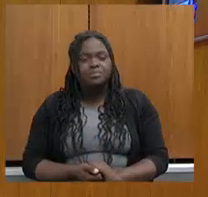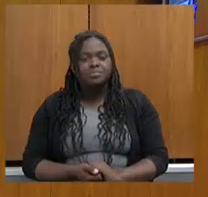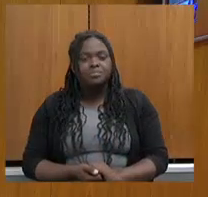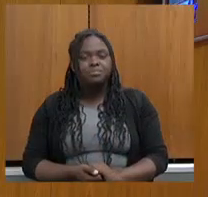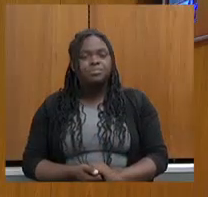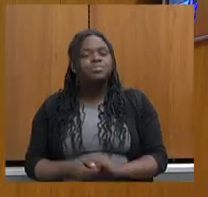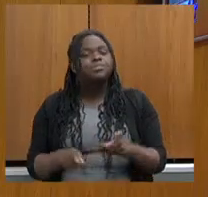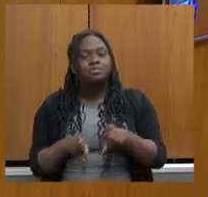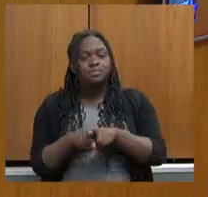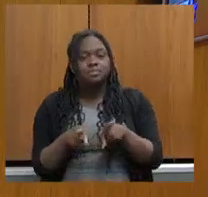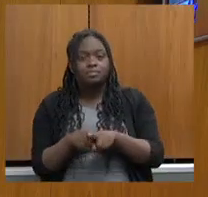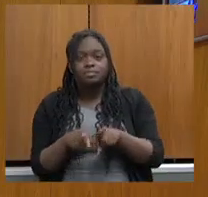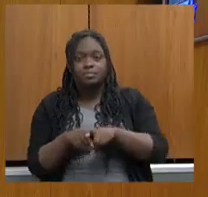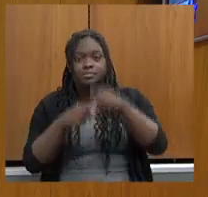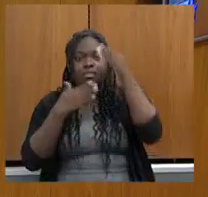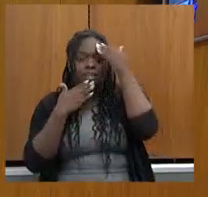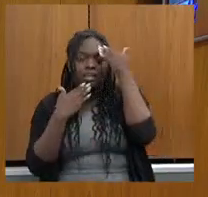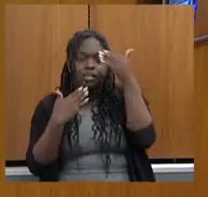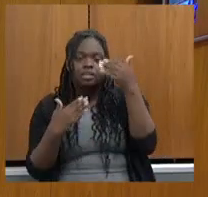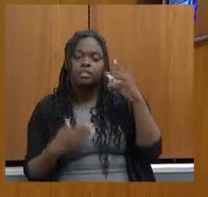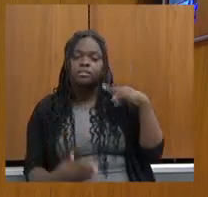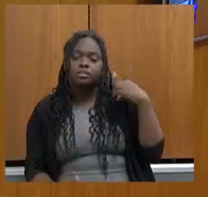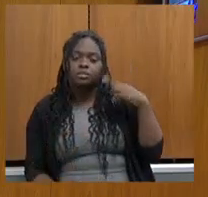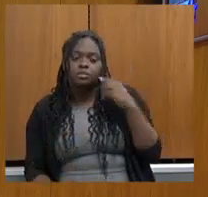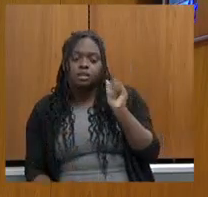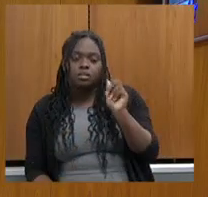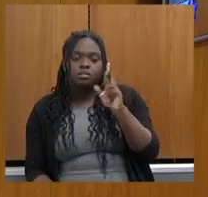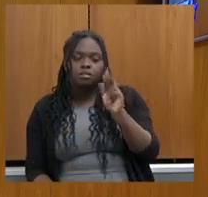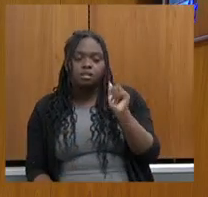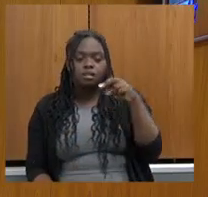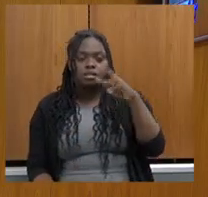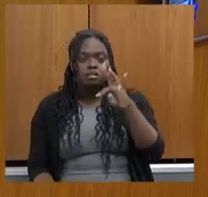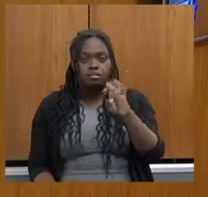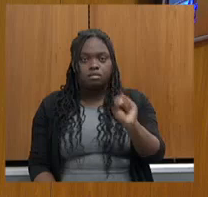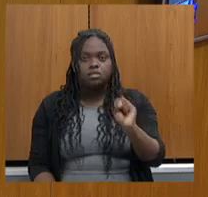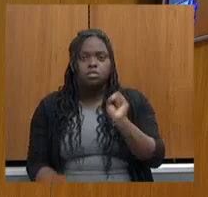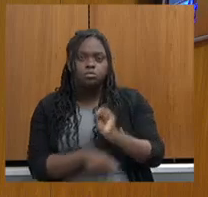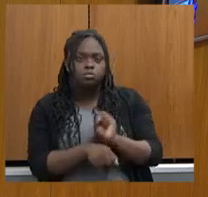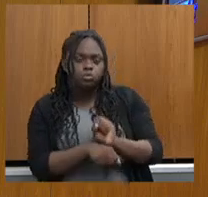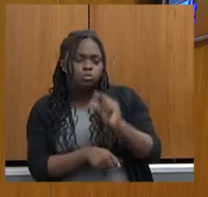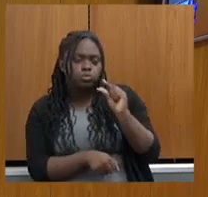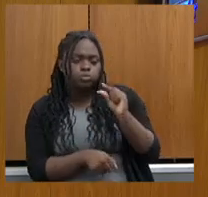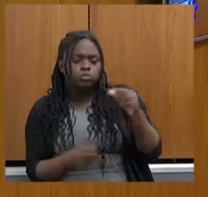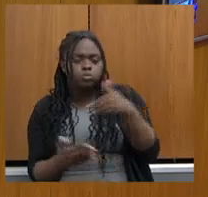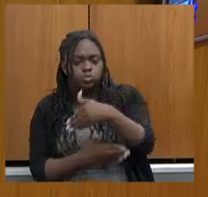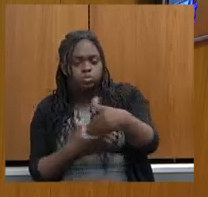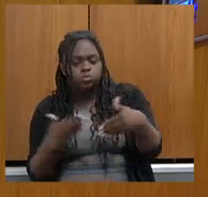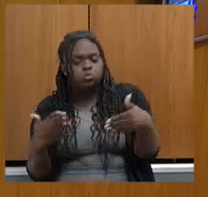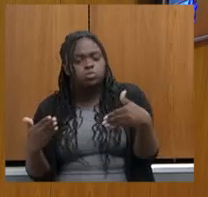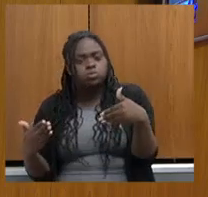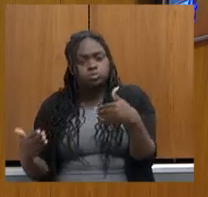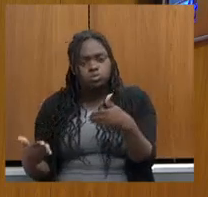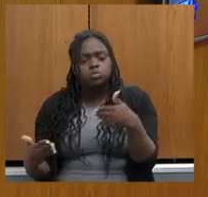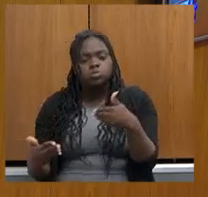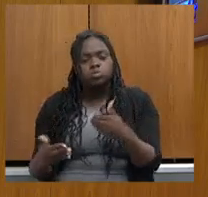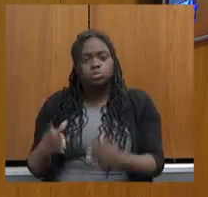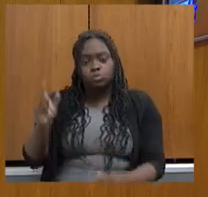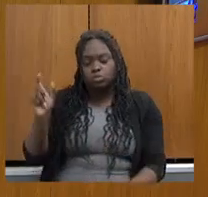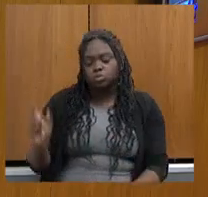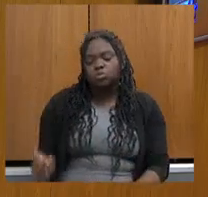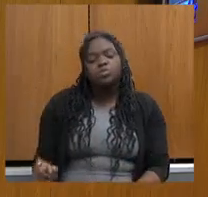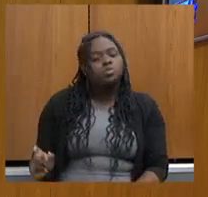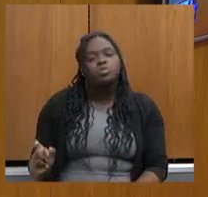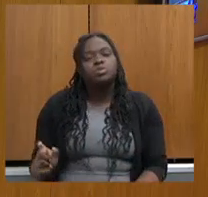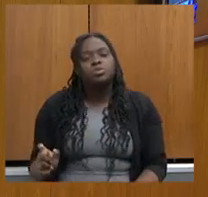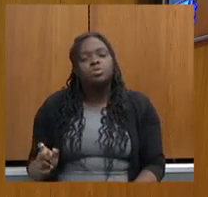agradecemos a deputado Arantes o comandante segura só um pouquinho deixa eu passar a palavra para o nosso companheiro aqui de